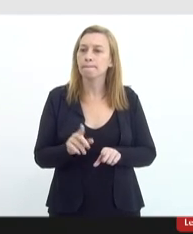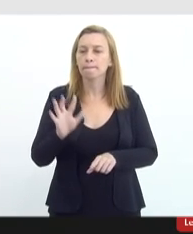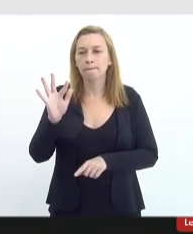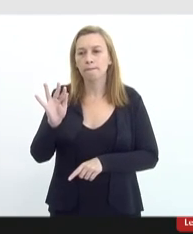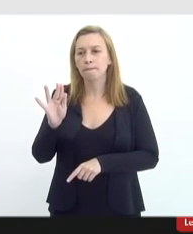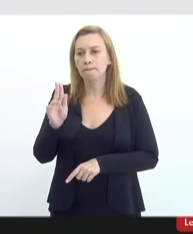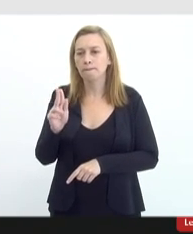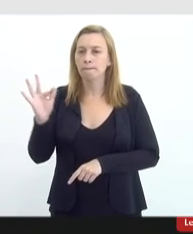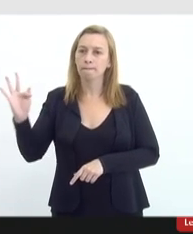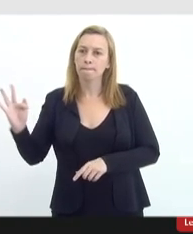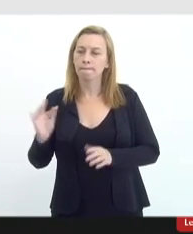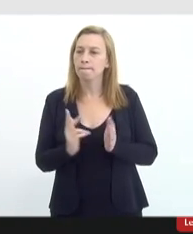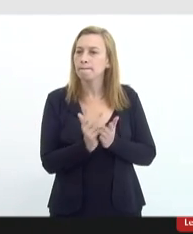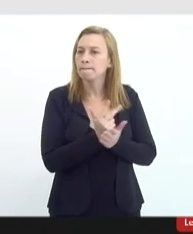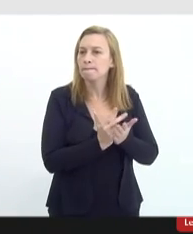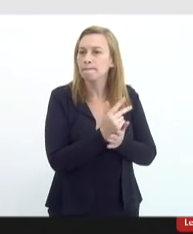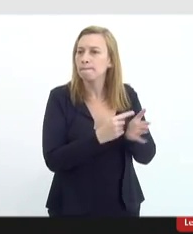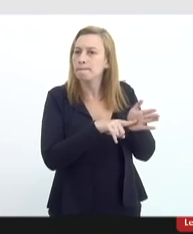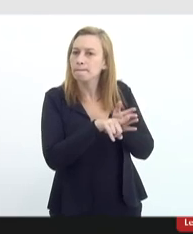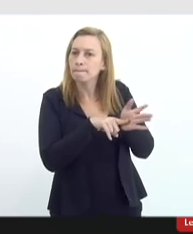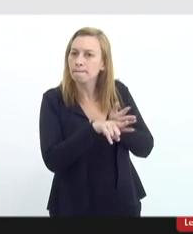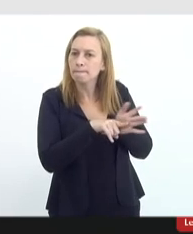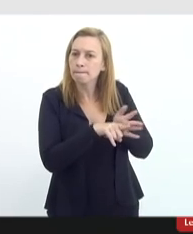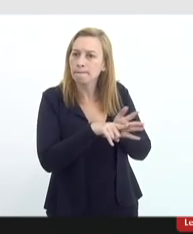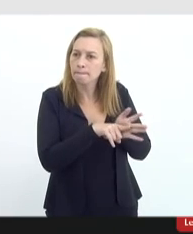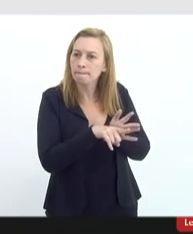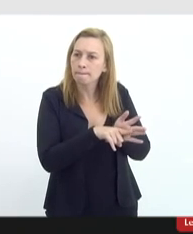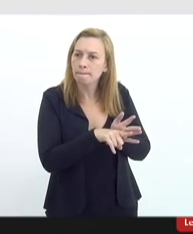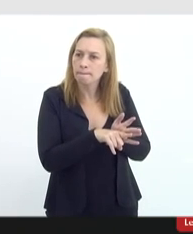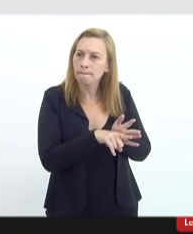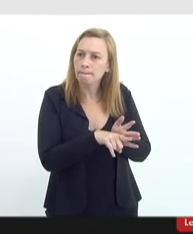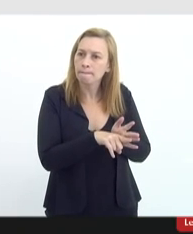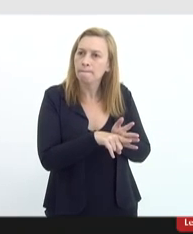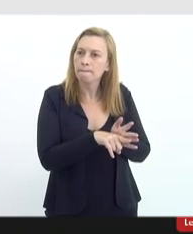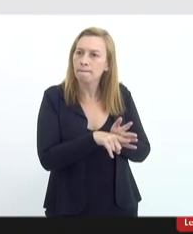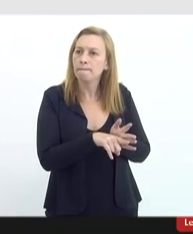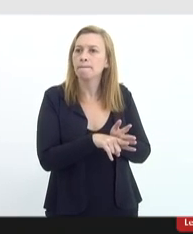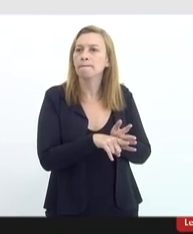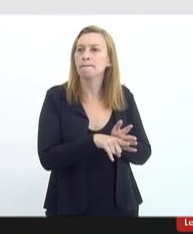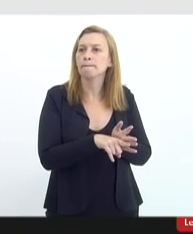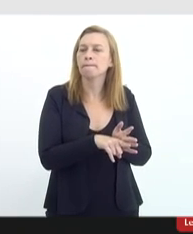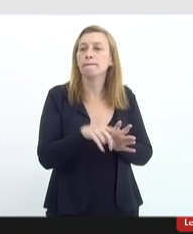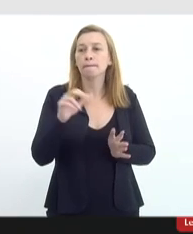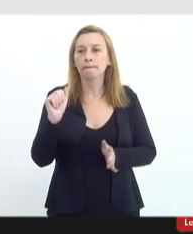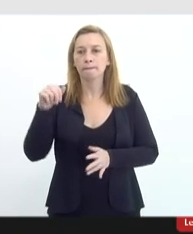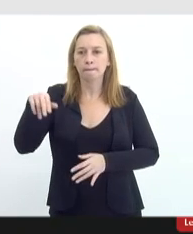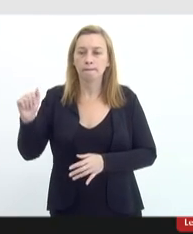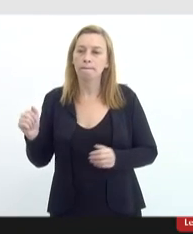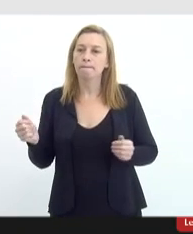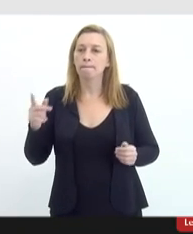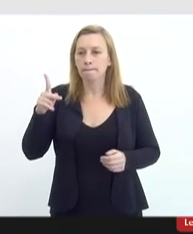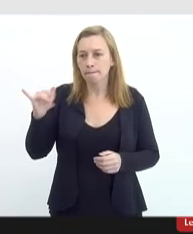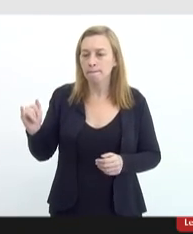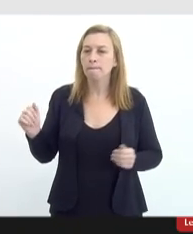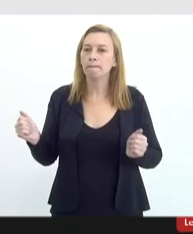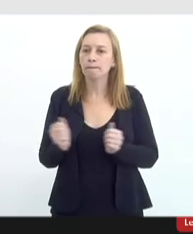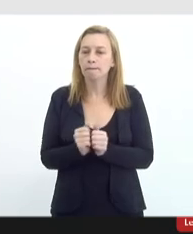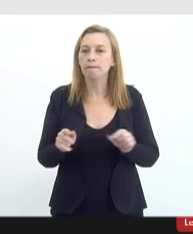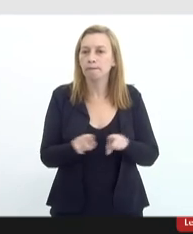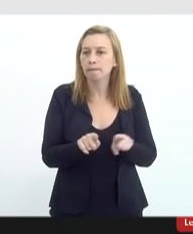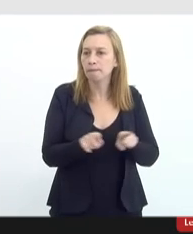um mapeamento, numa pesquisa, Pelorama participou dessa pesquisa também, e Ana Paula com todo o trabalho dela